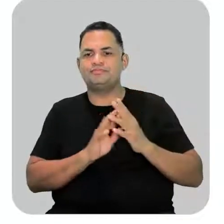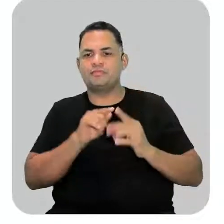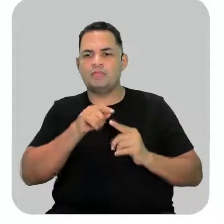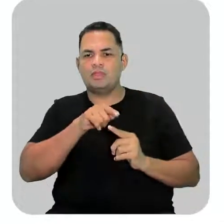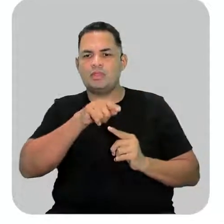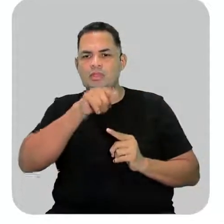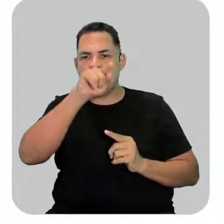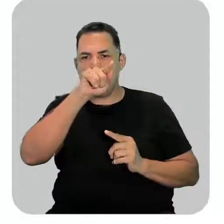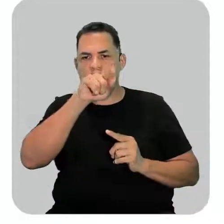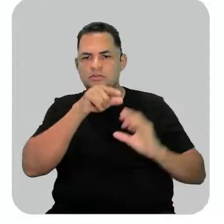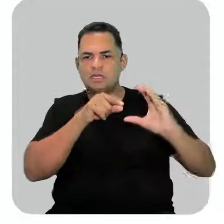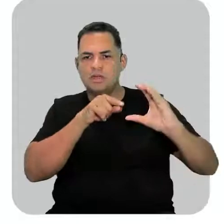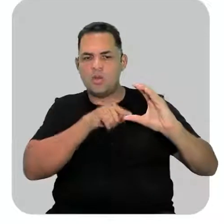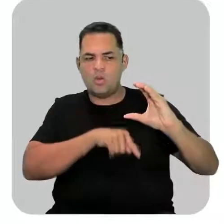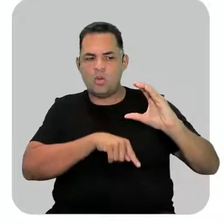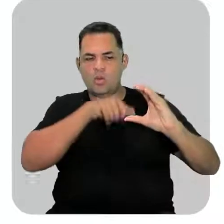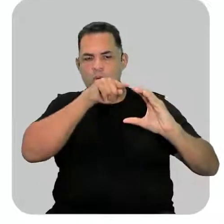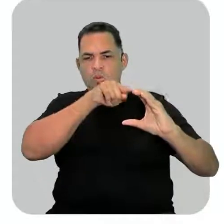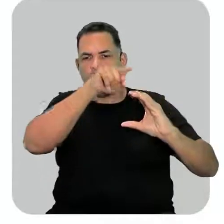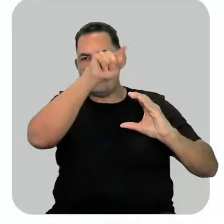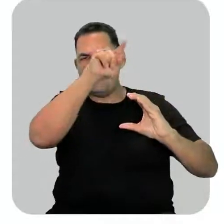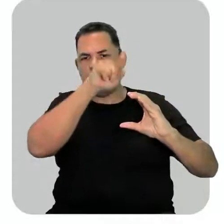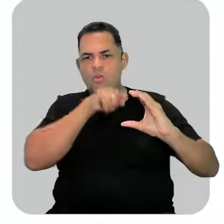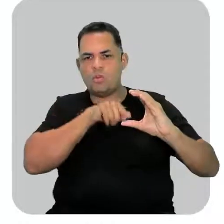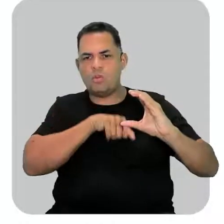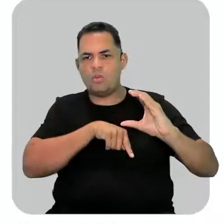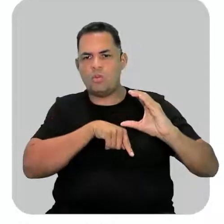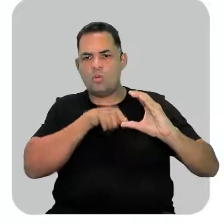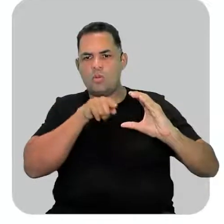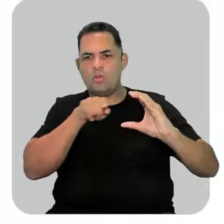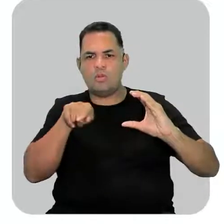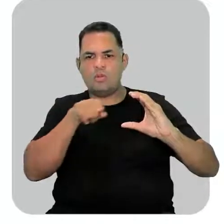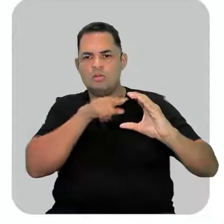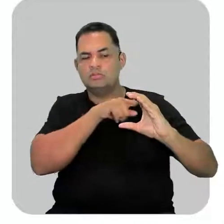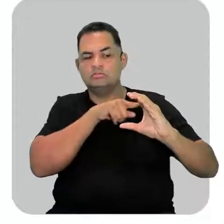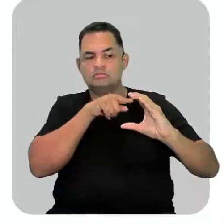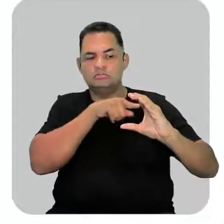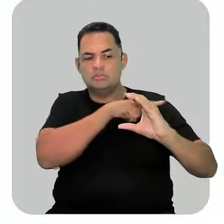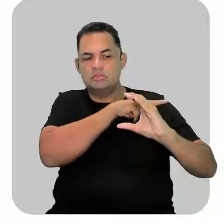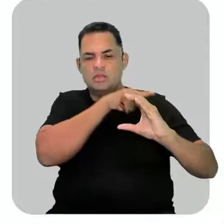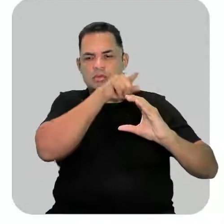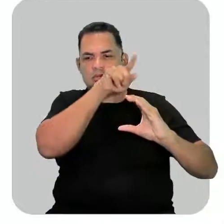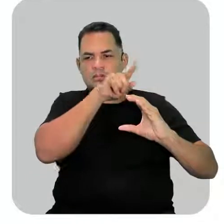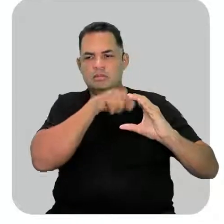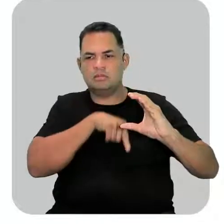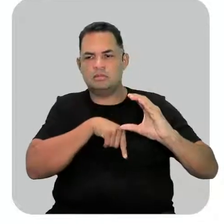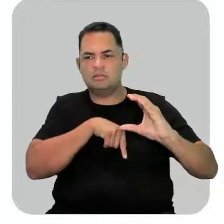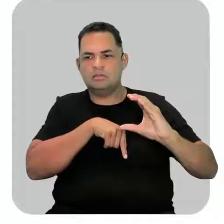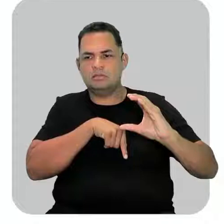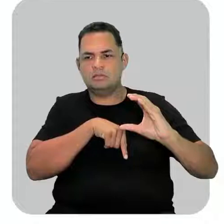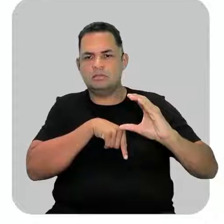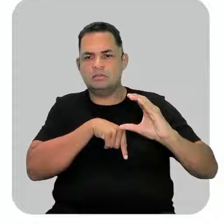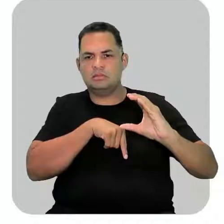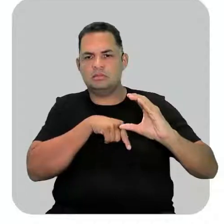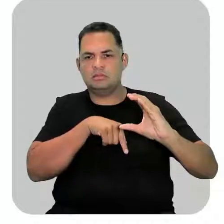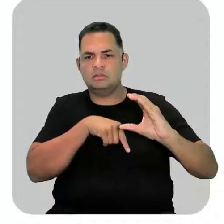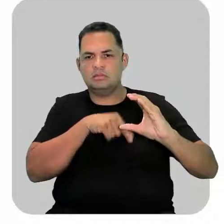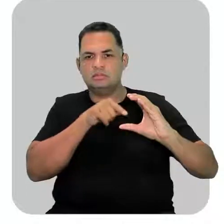estão saindo do carbono está representando as outras três, ficou quase uma flor, né? As outras